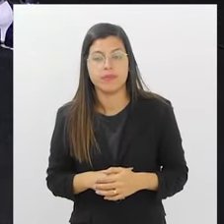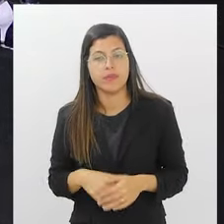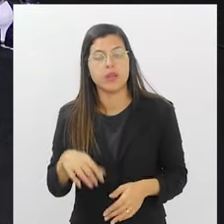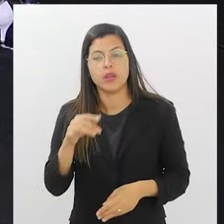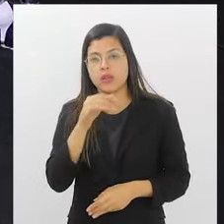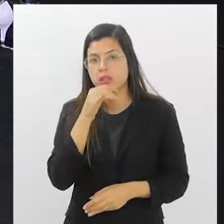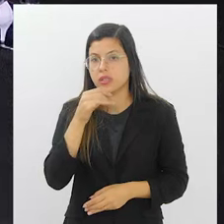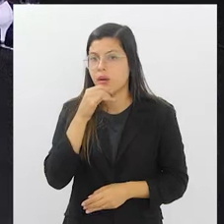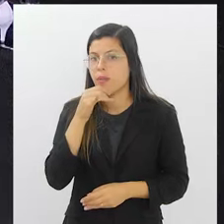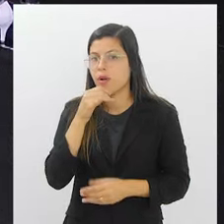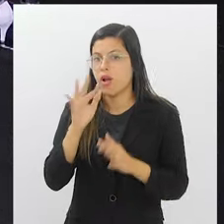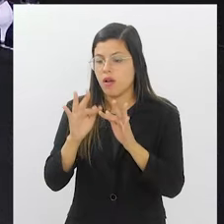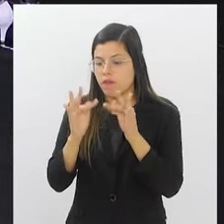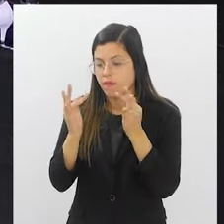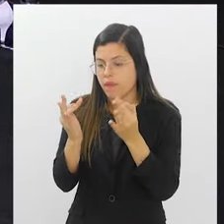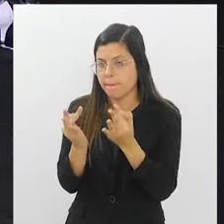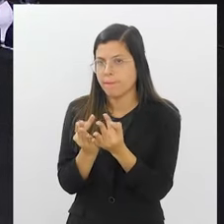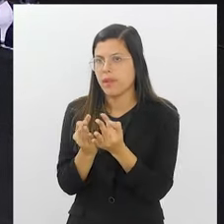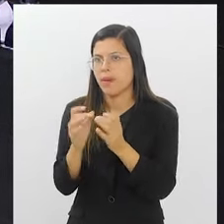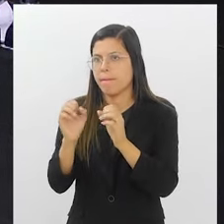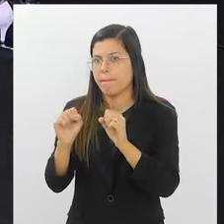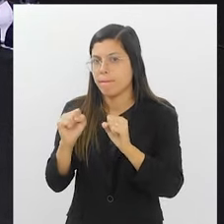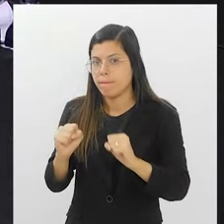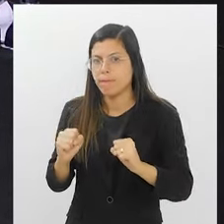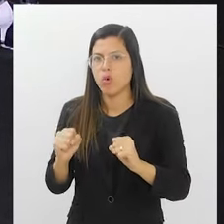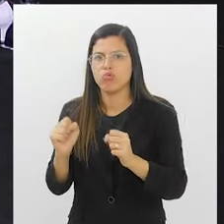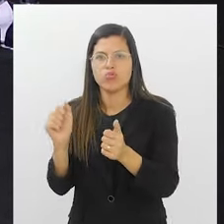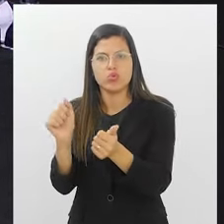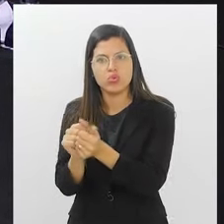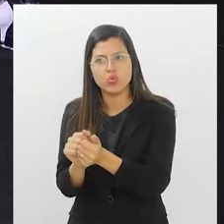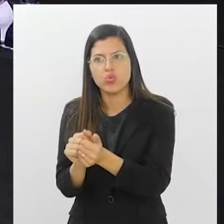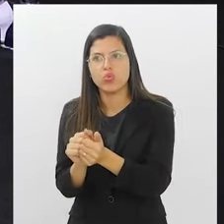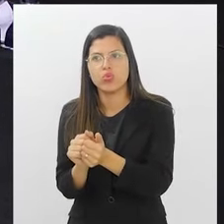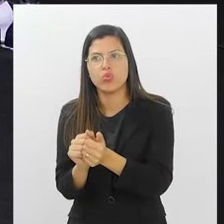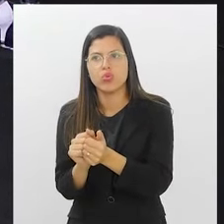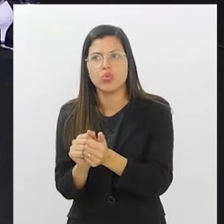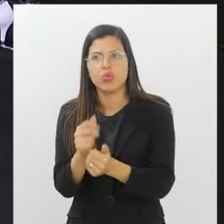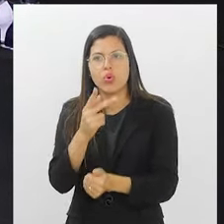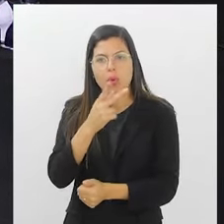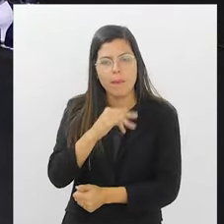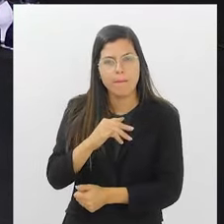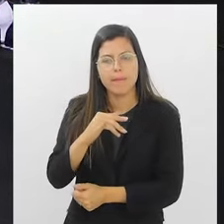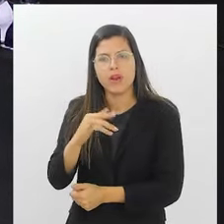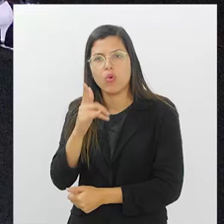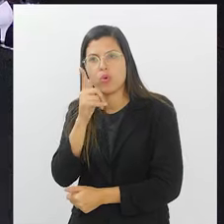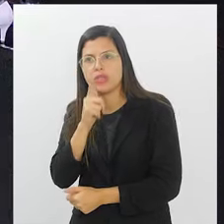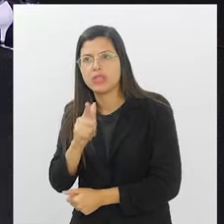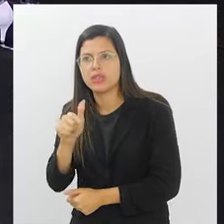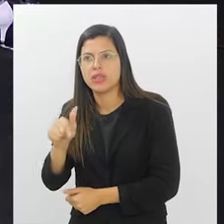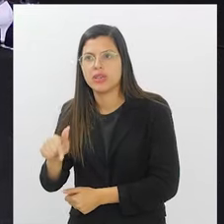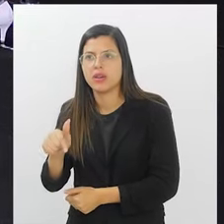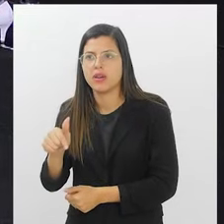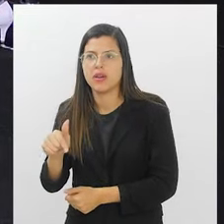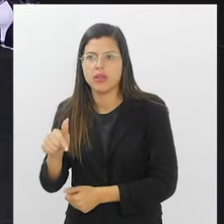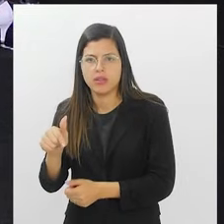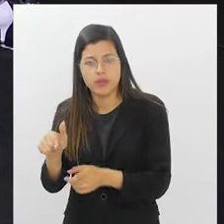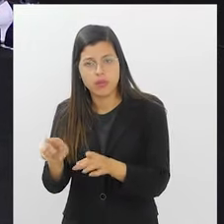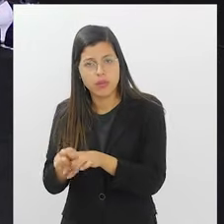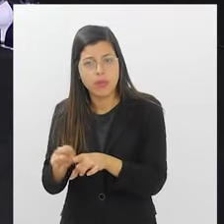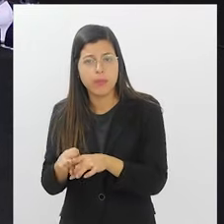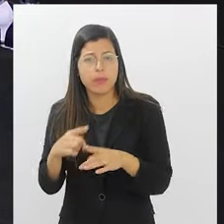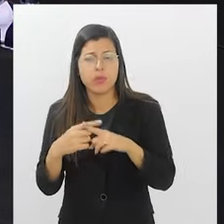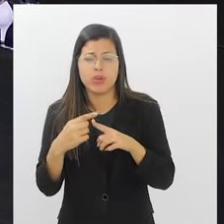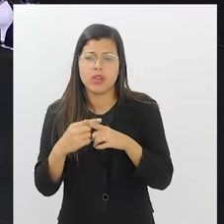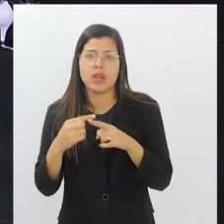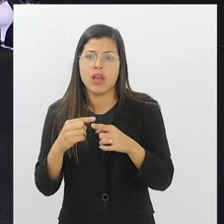quê? Para que pudesse, né, a família ir lá, para que o pai tenha esse respeito ao filho, porque muitas das vezes são as mães que